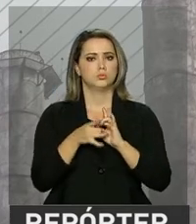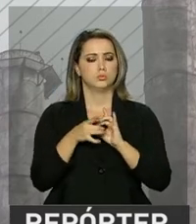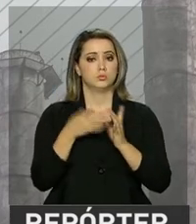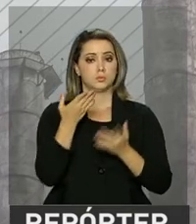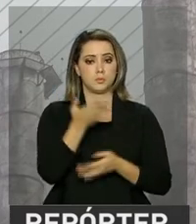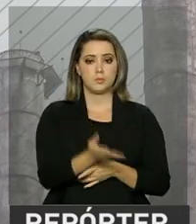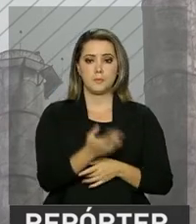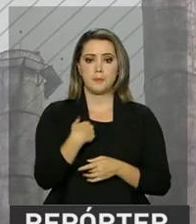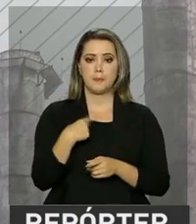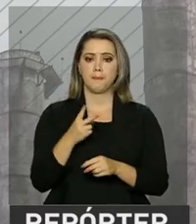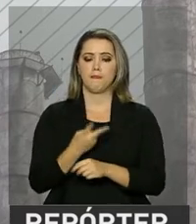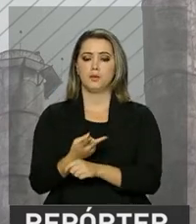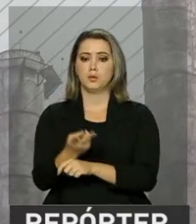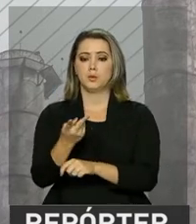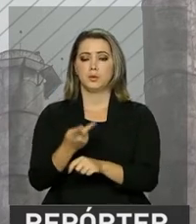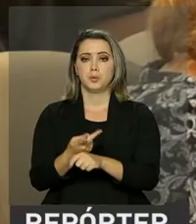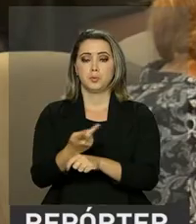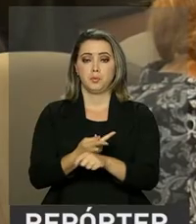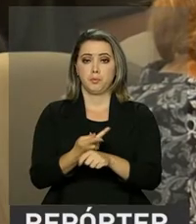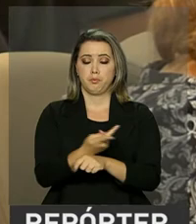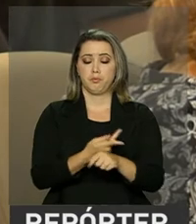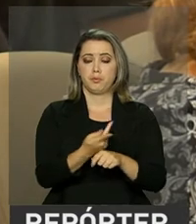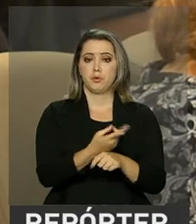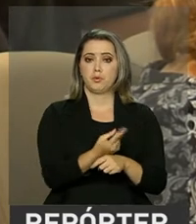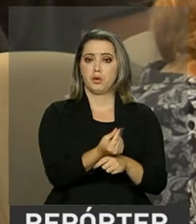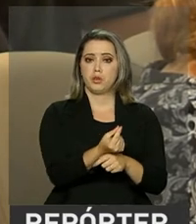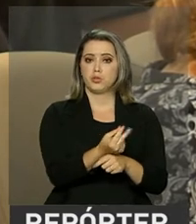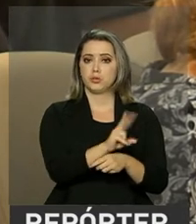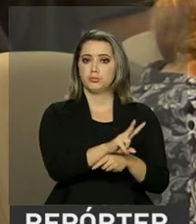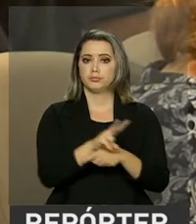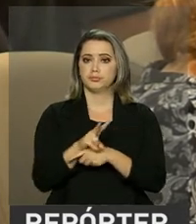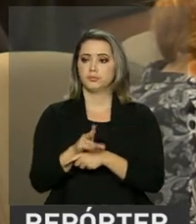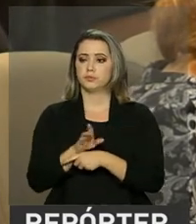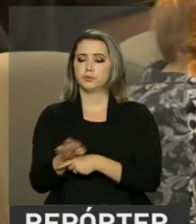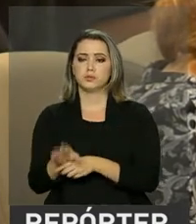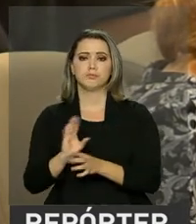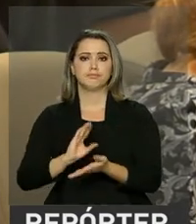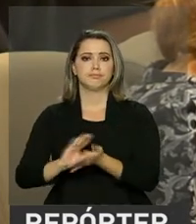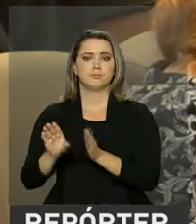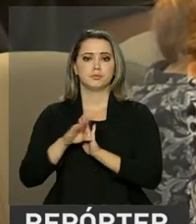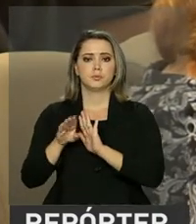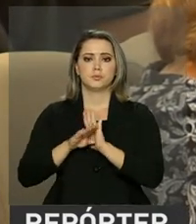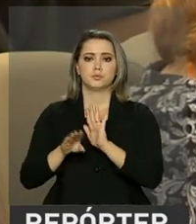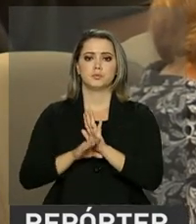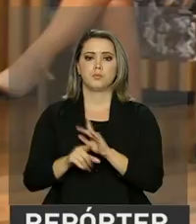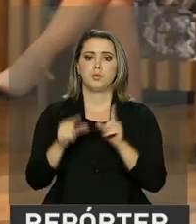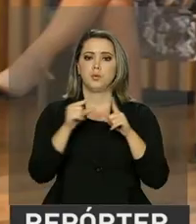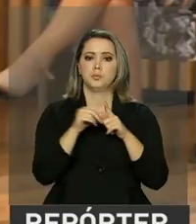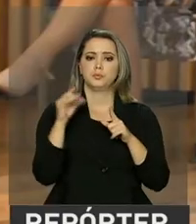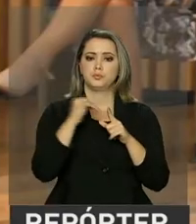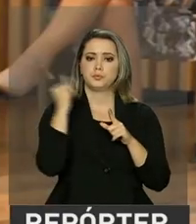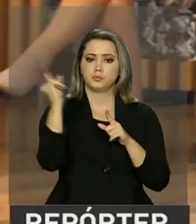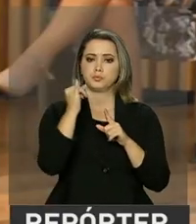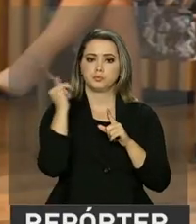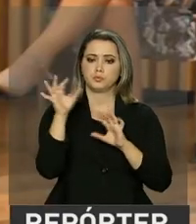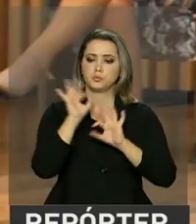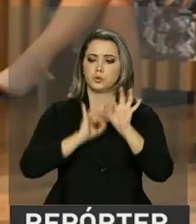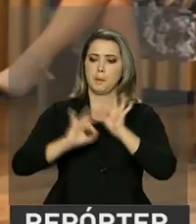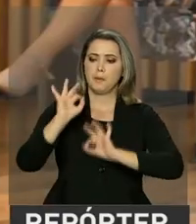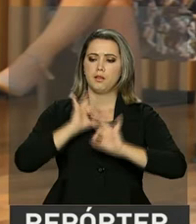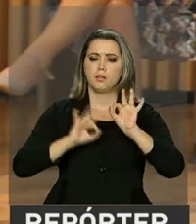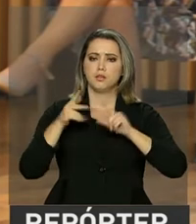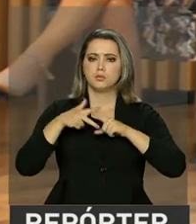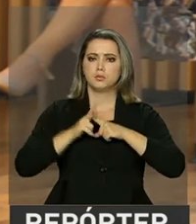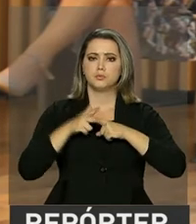financiamento para os projectos acima de tudo o relatório trabalha como a palavra chave é adequar os